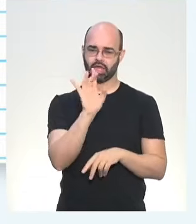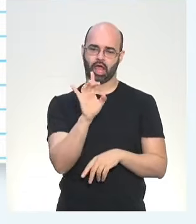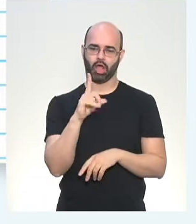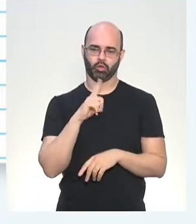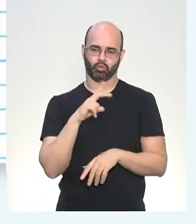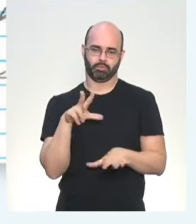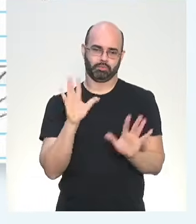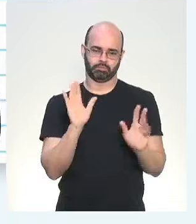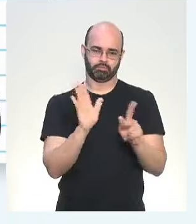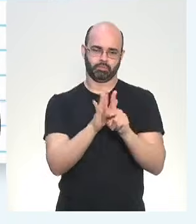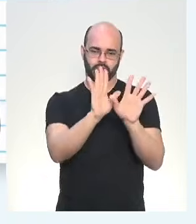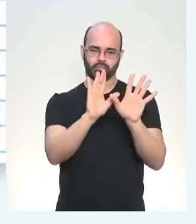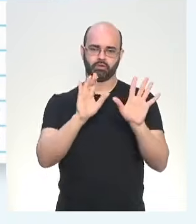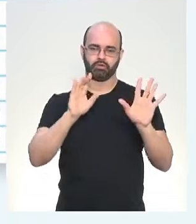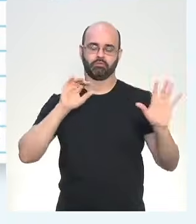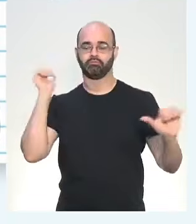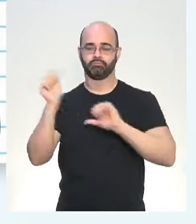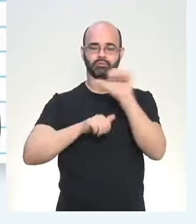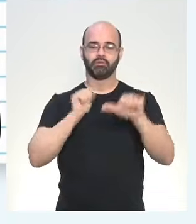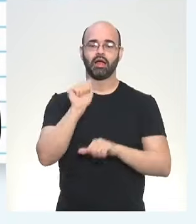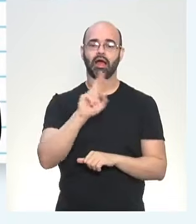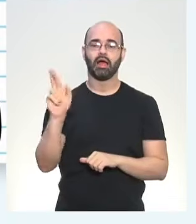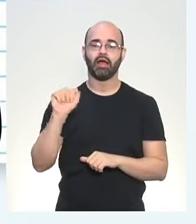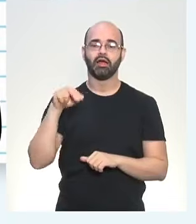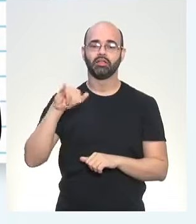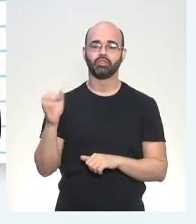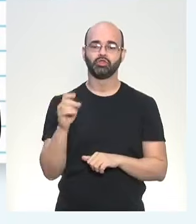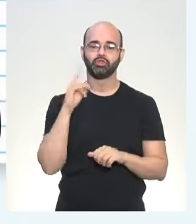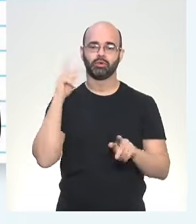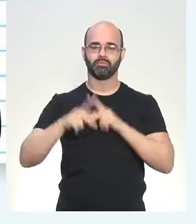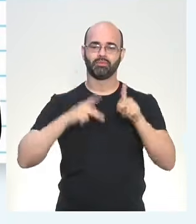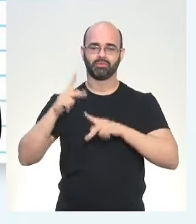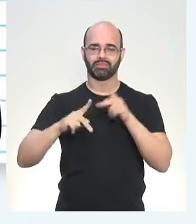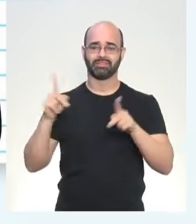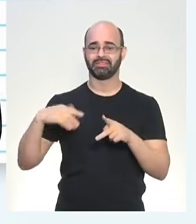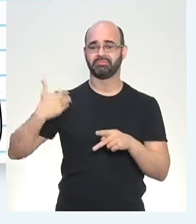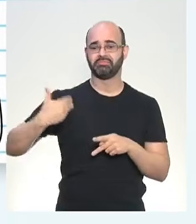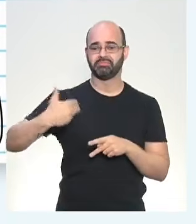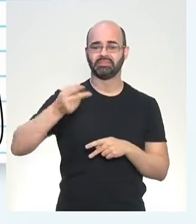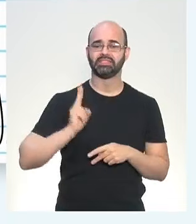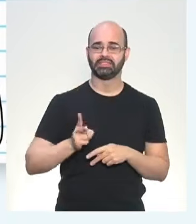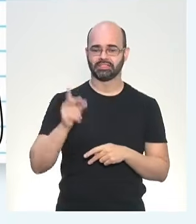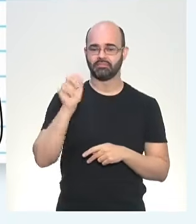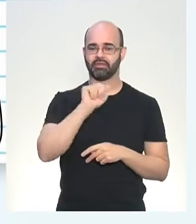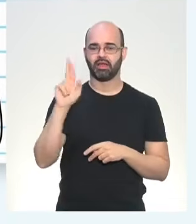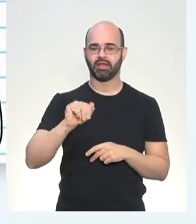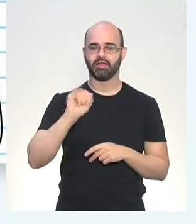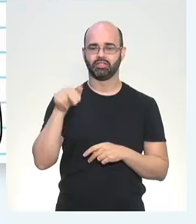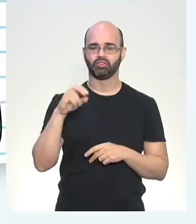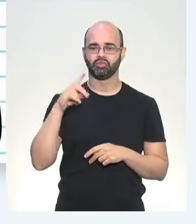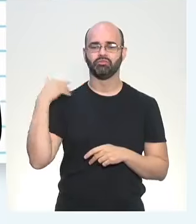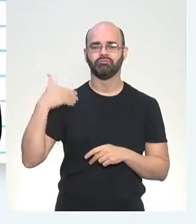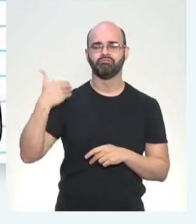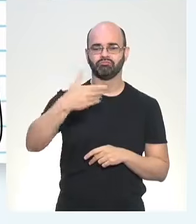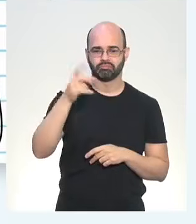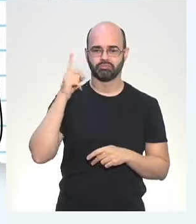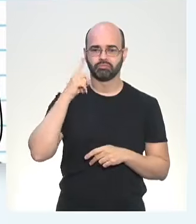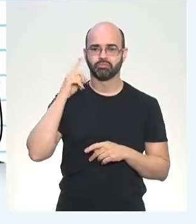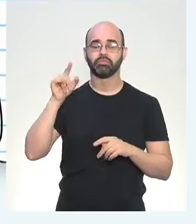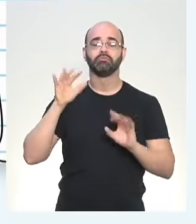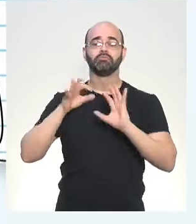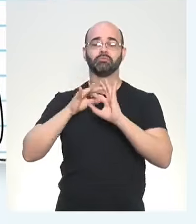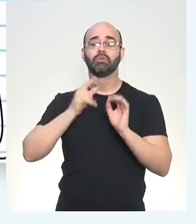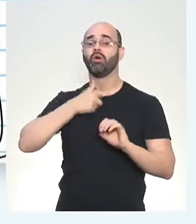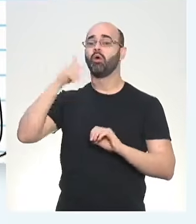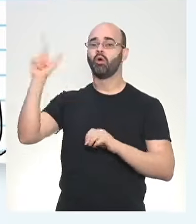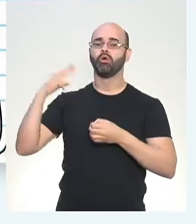se transformou em um arranjo populacional. O processo é contínuo e a esses arranjos podem juntar-se outros